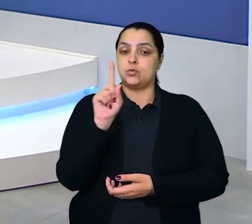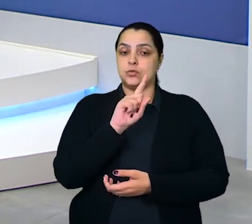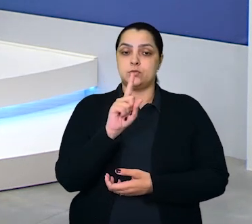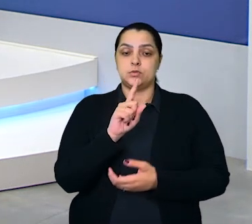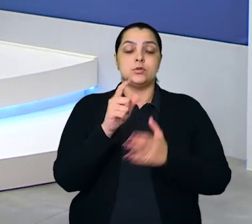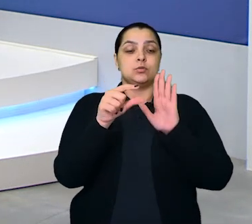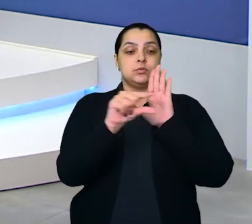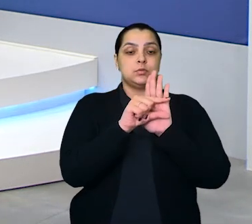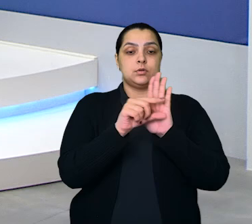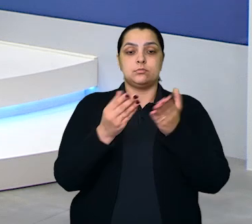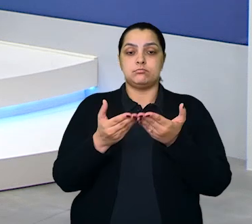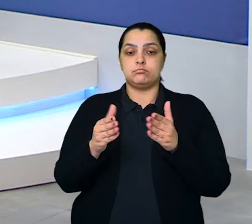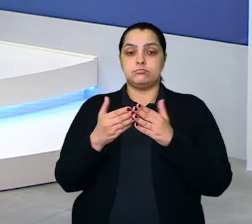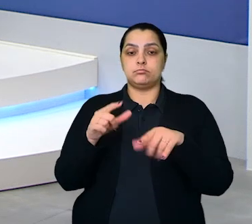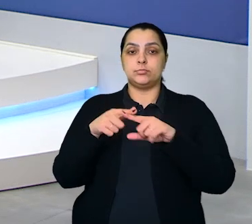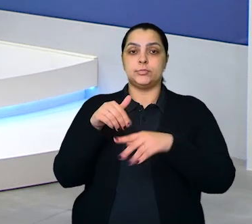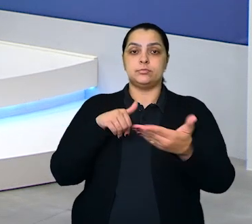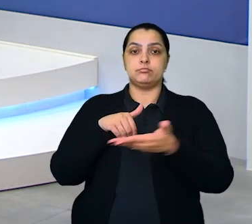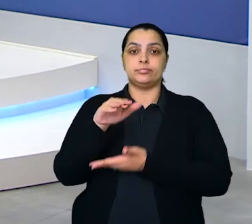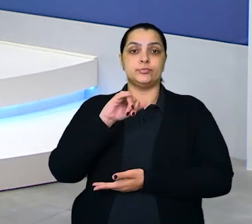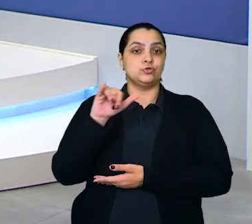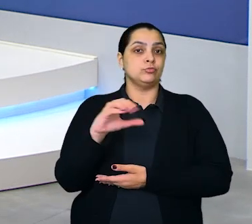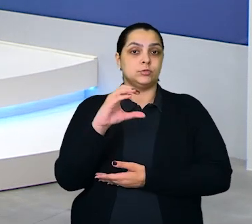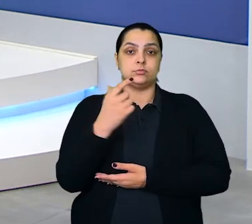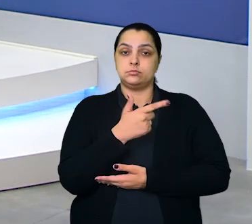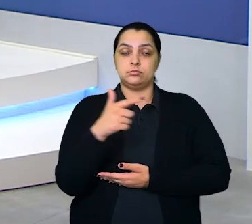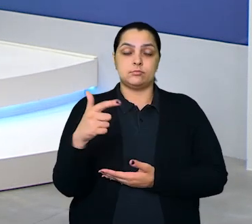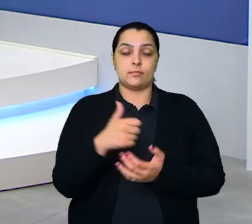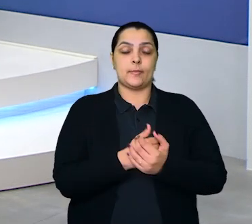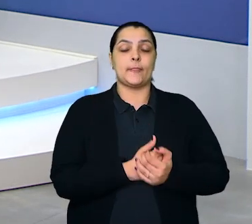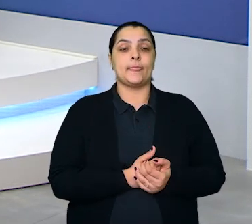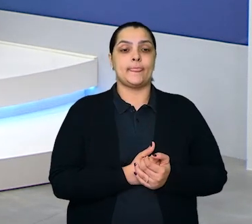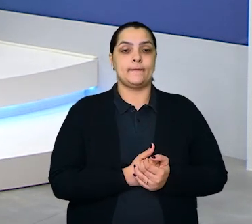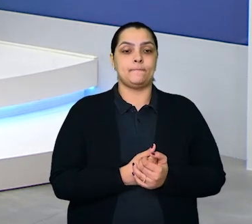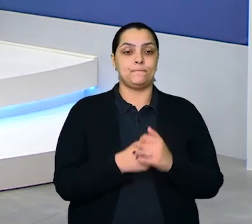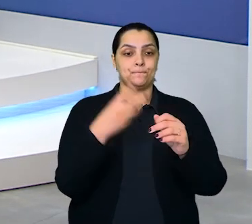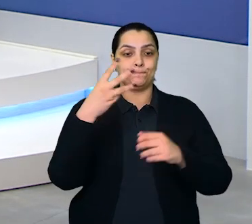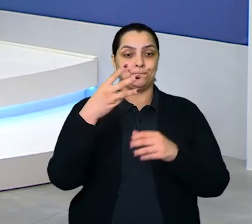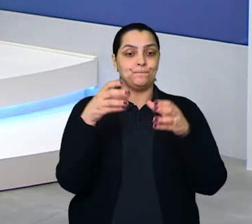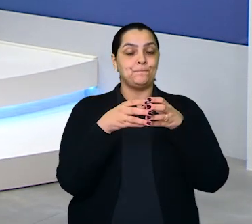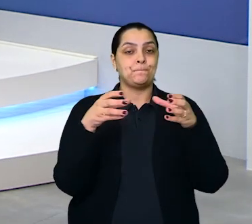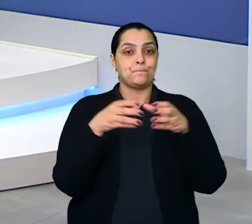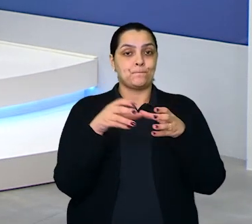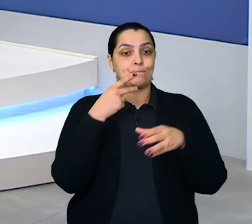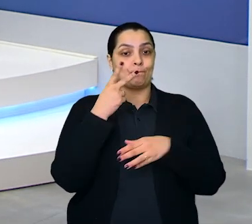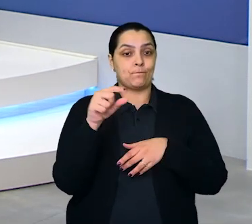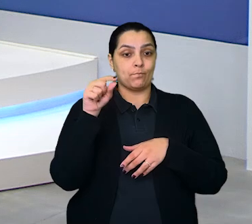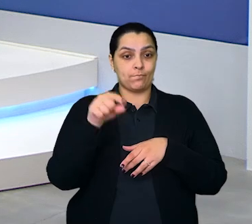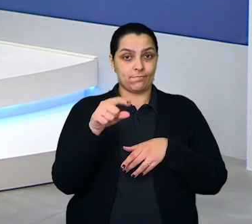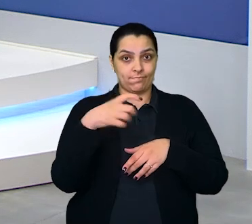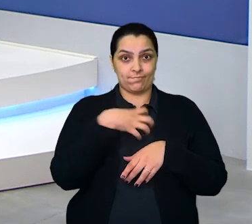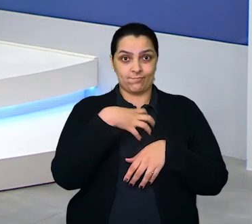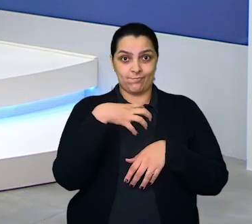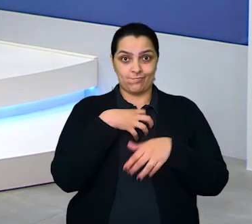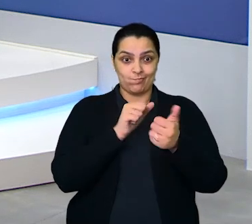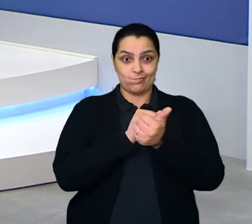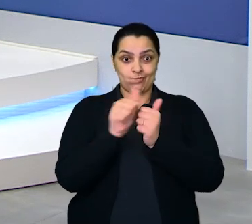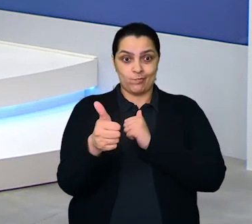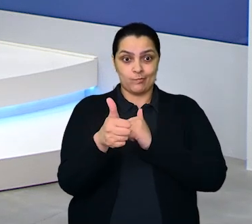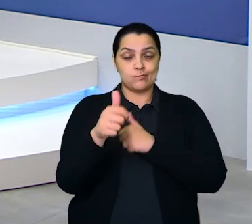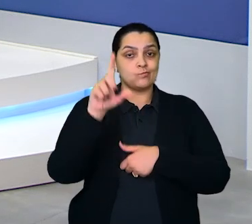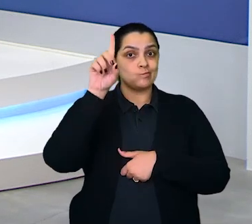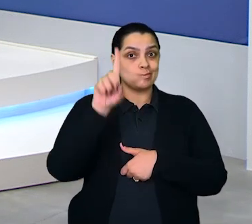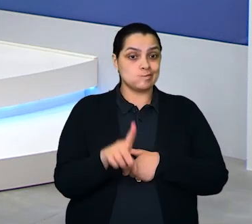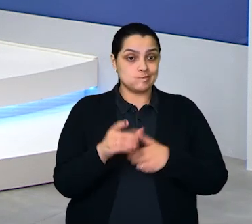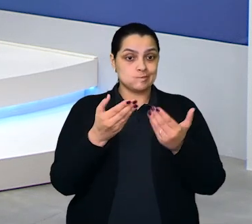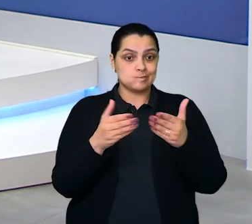cláusula compensatória por despedida sem justa causa. Pois é, Anderson, a 3ª turma concluiu que para essa modalidade esportiva, o direito